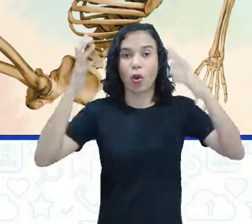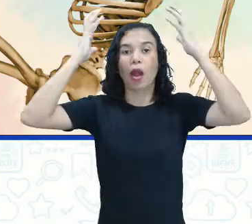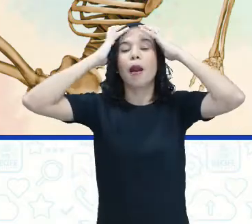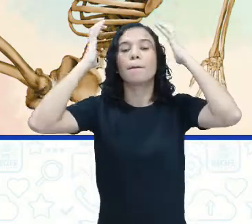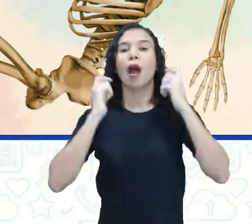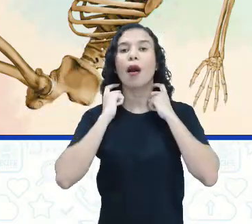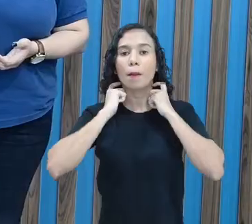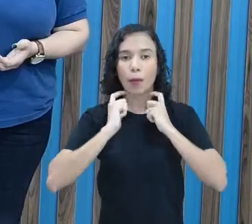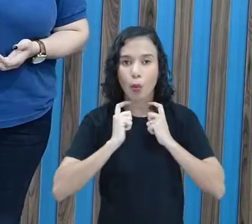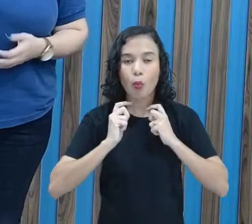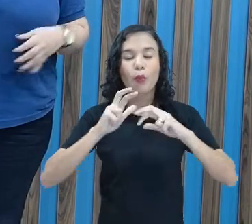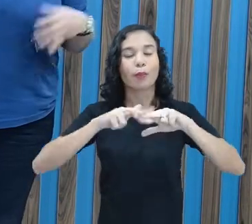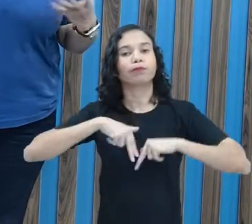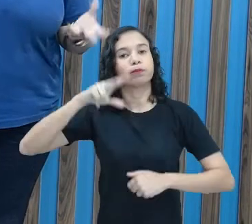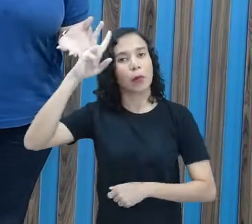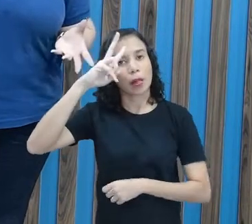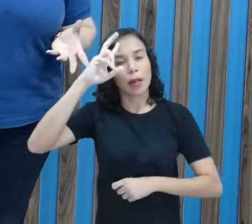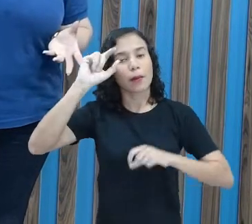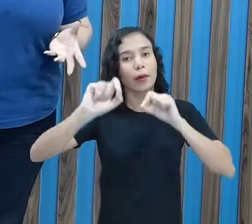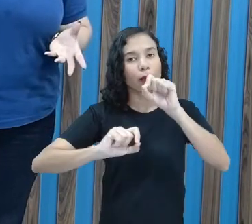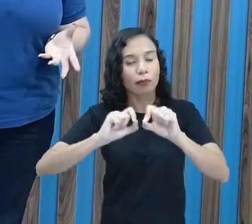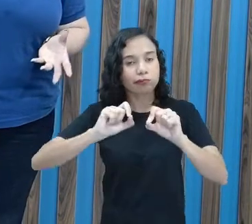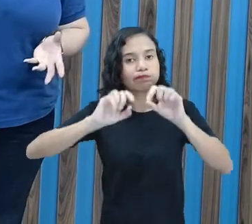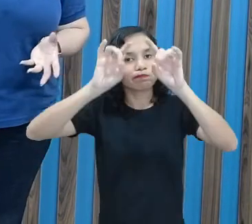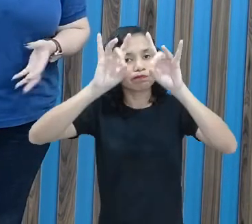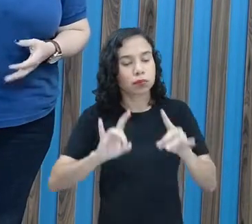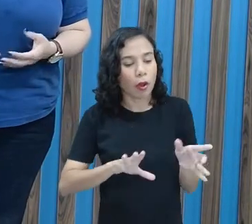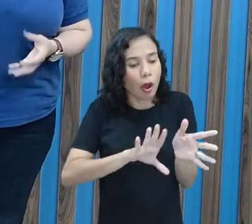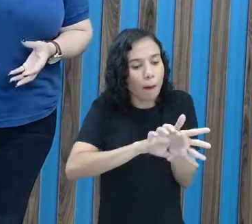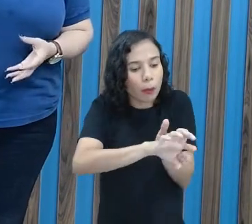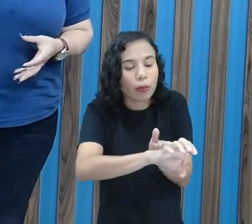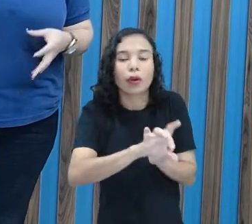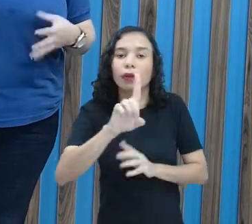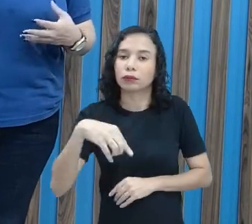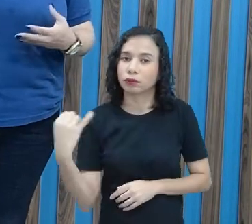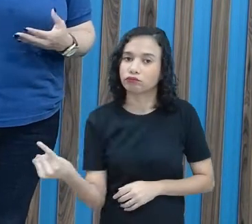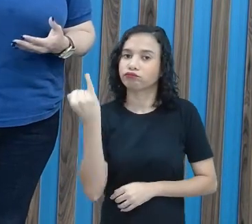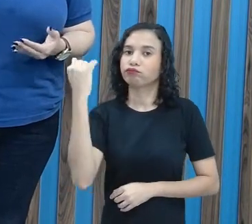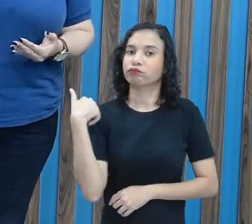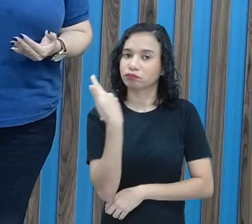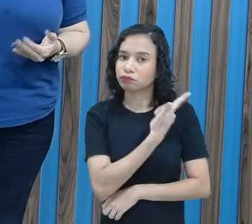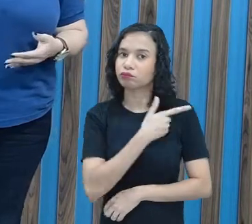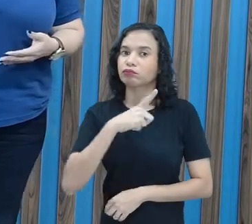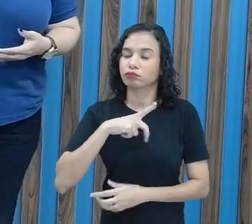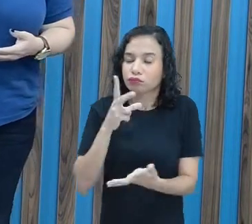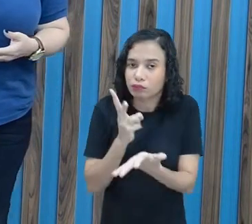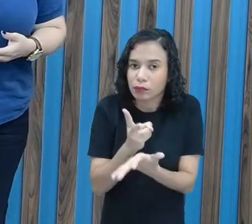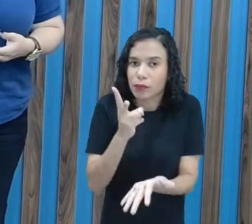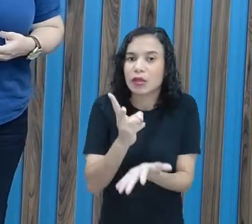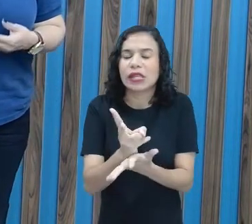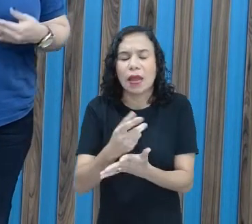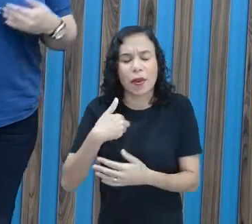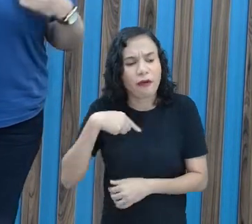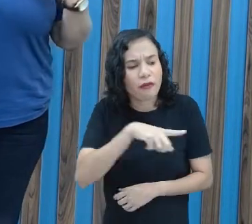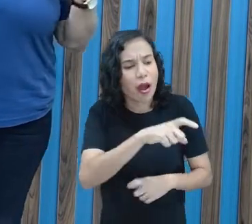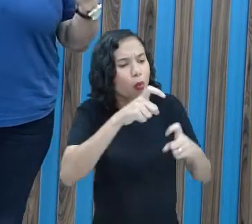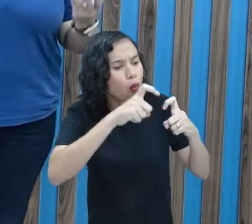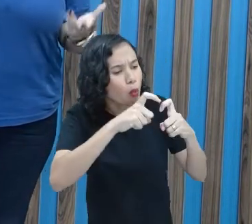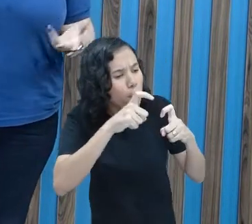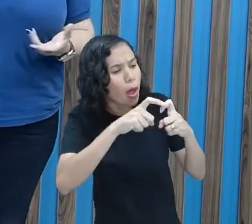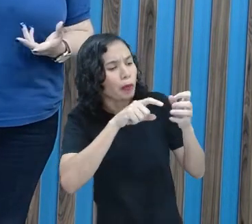pescoço. Então, lembrando que, especialmente para o câncer, né, gente, é importante que a gente tente sempre ir ao médico,